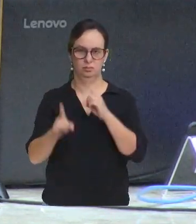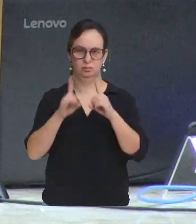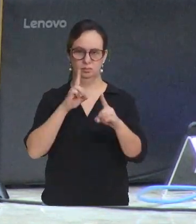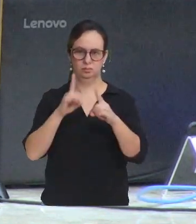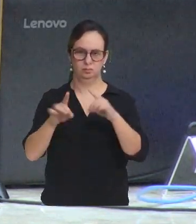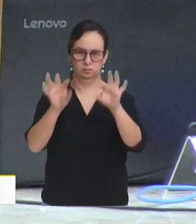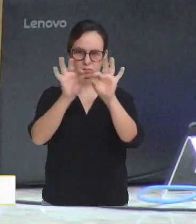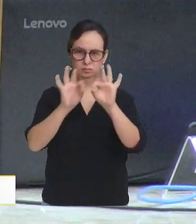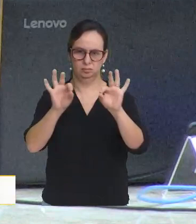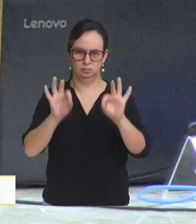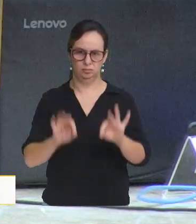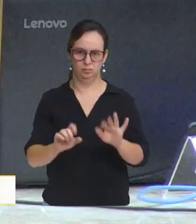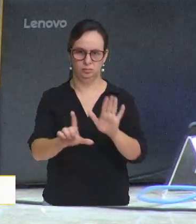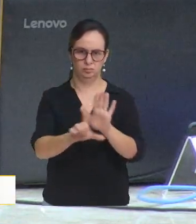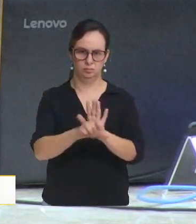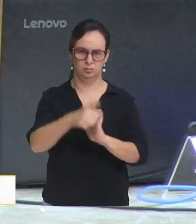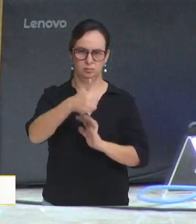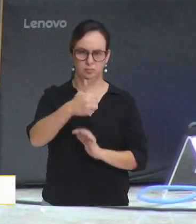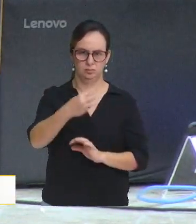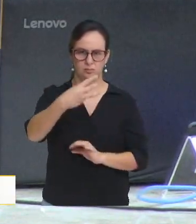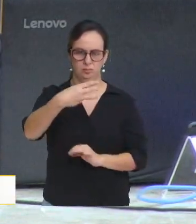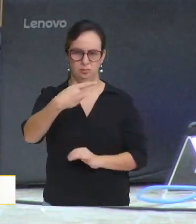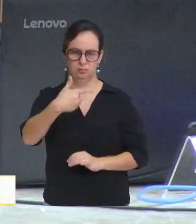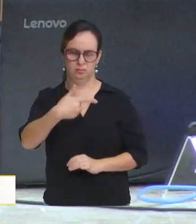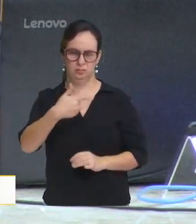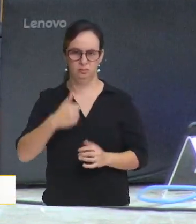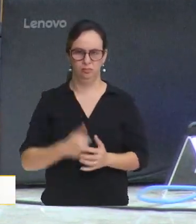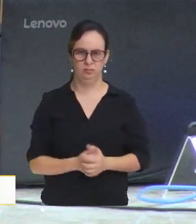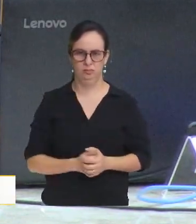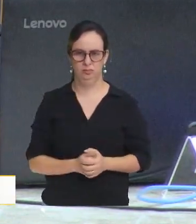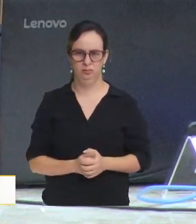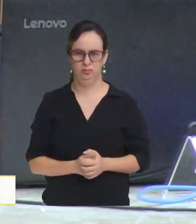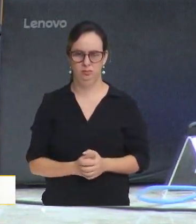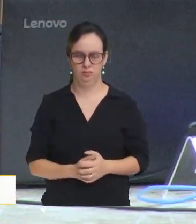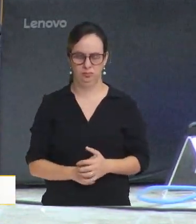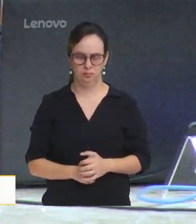191/2022, do vereador Rogério Garcia do Nascimento, a quem eu concedo a palavra.